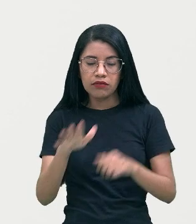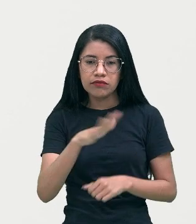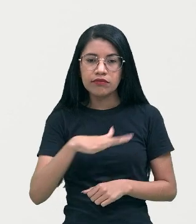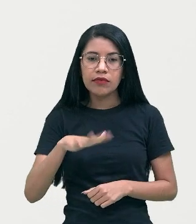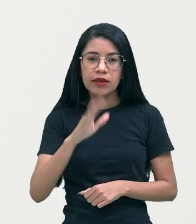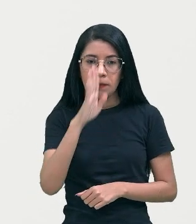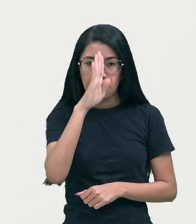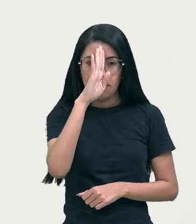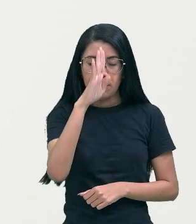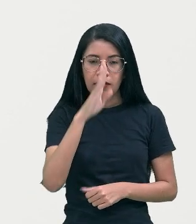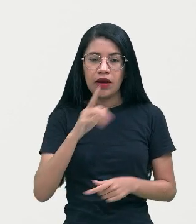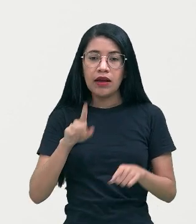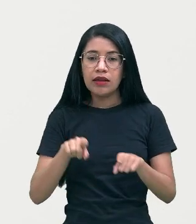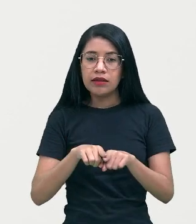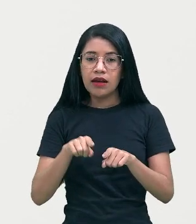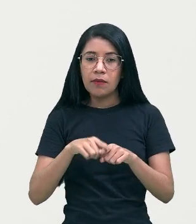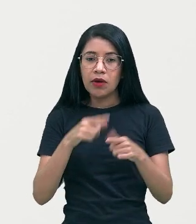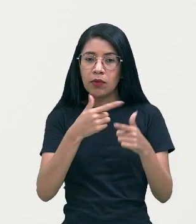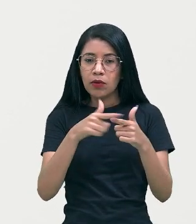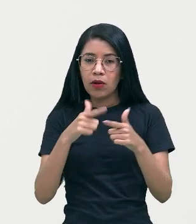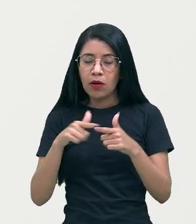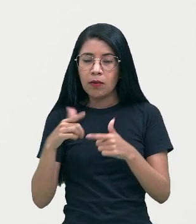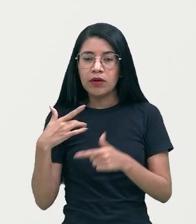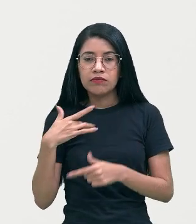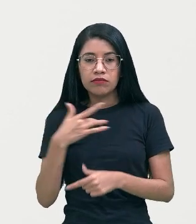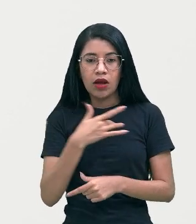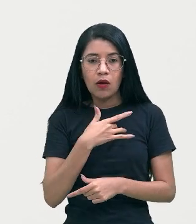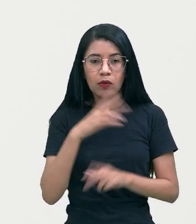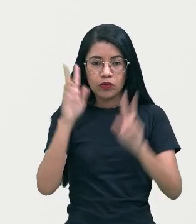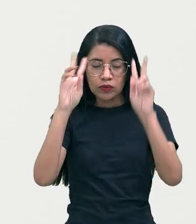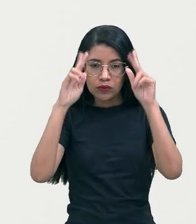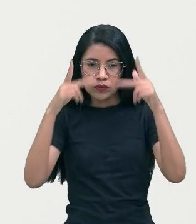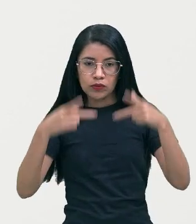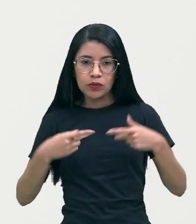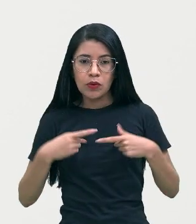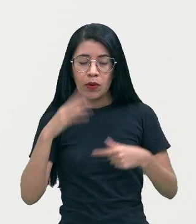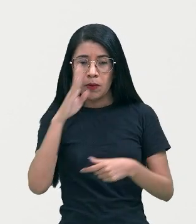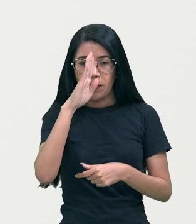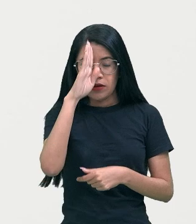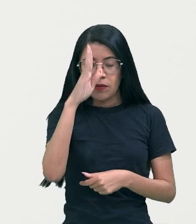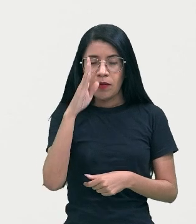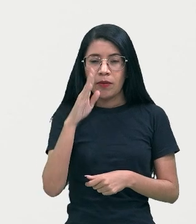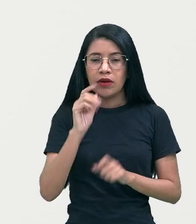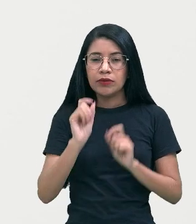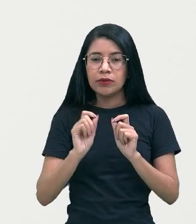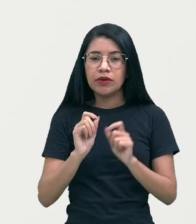também danos à saúde dos seres vivos, principalmente os seres vivos,